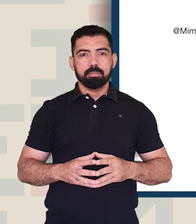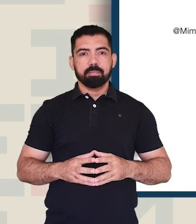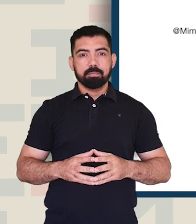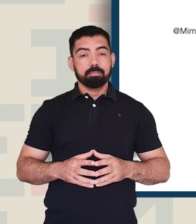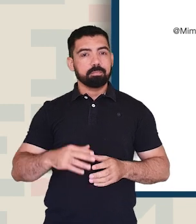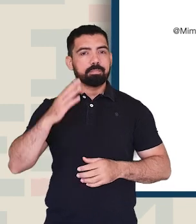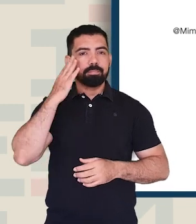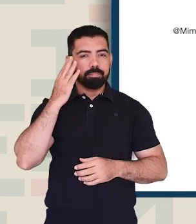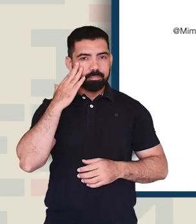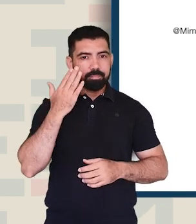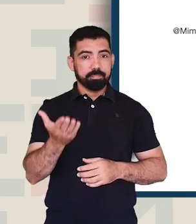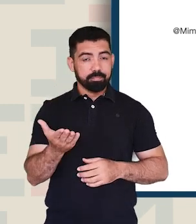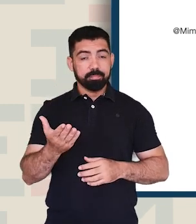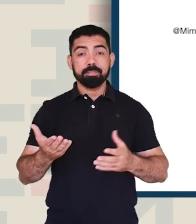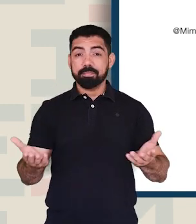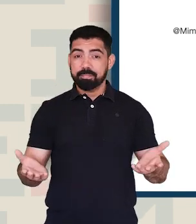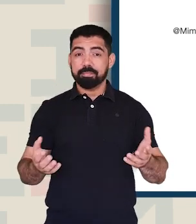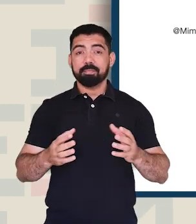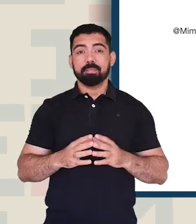Certo? Então é sempre